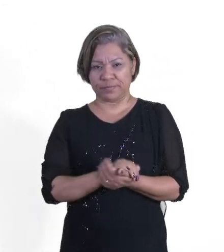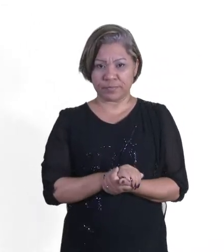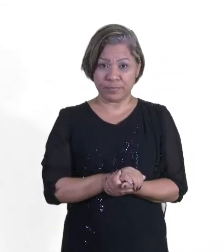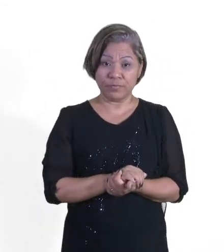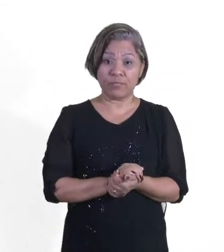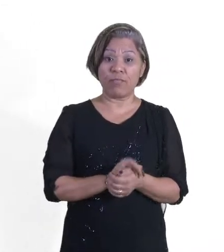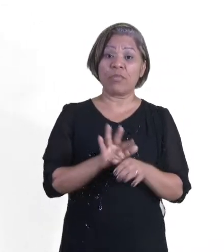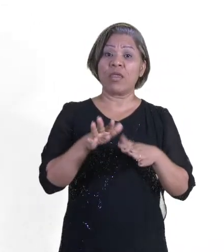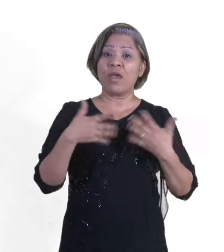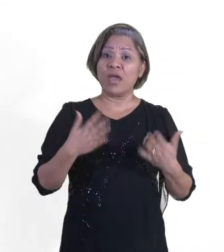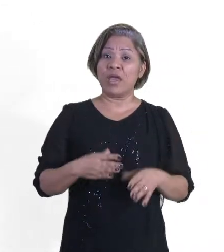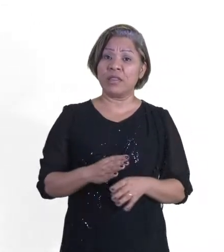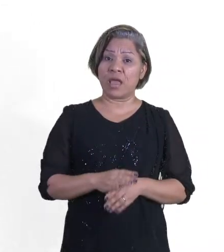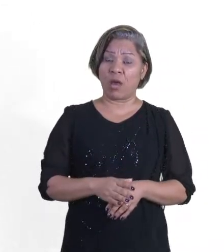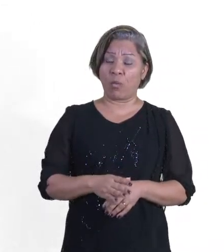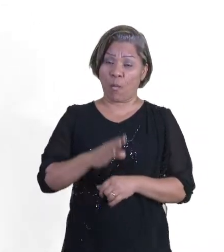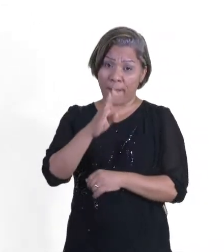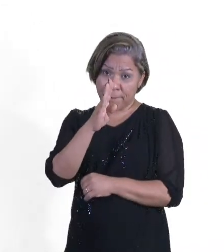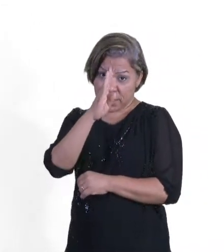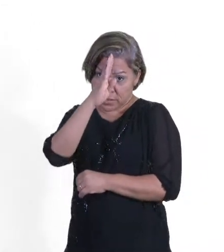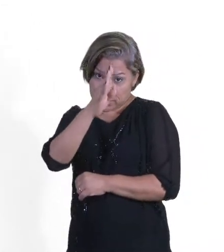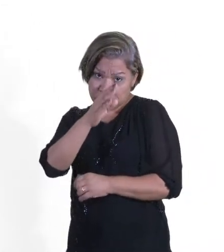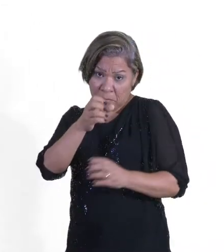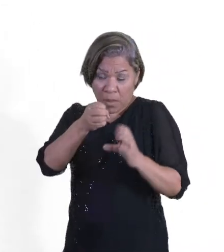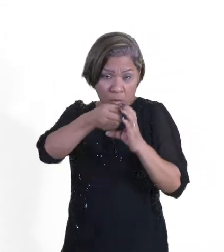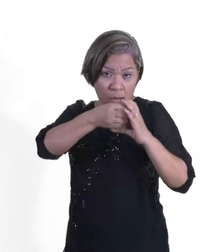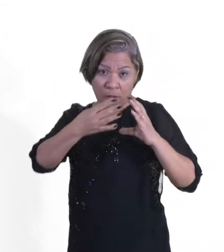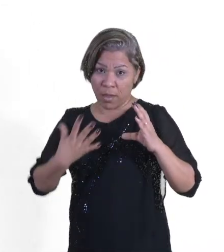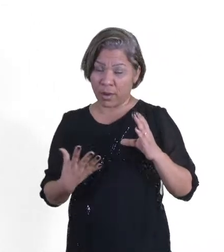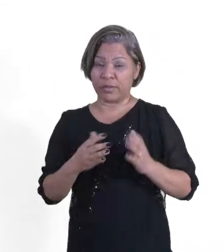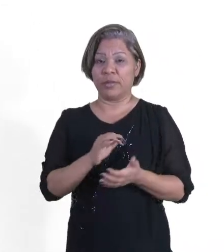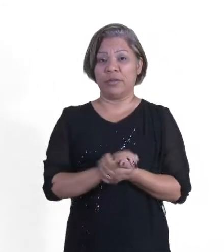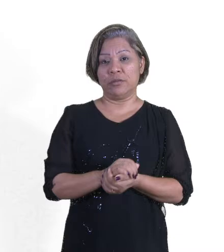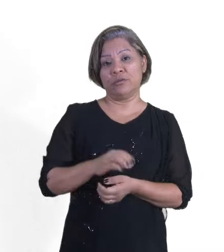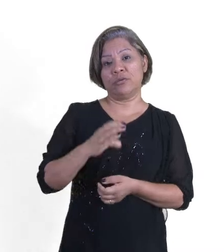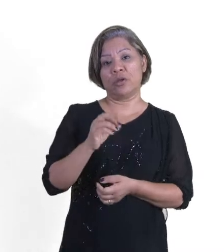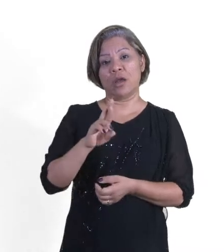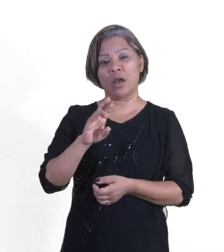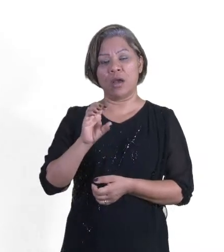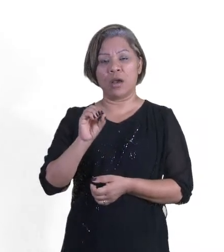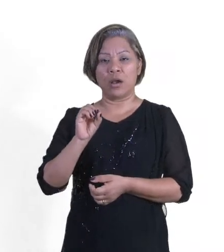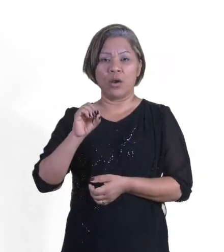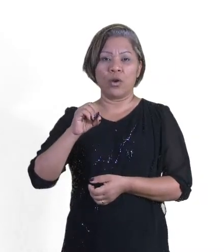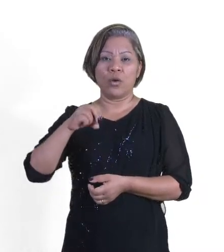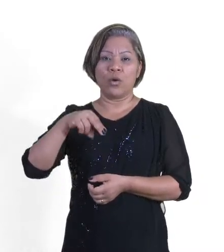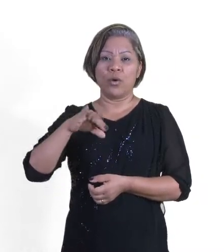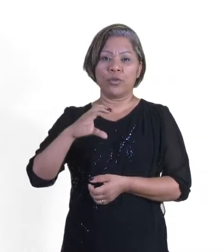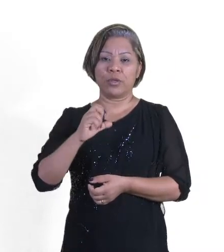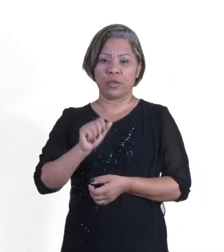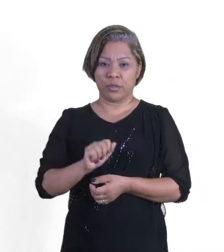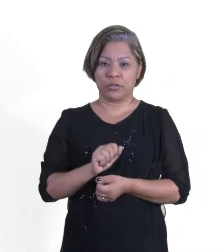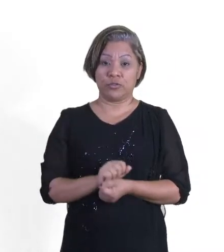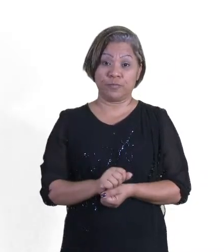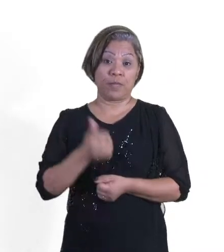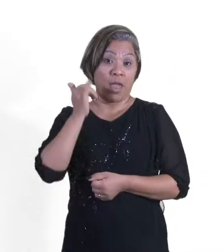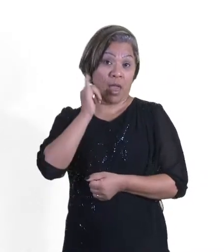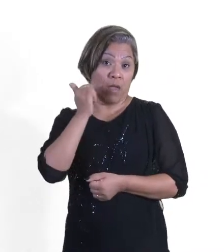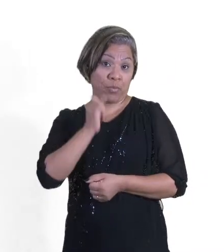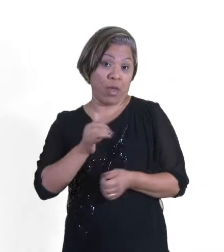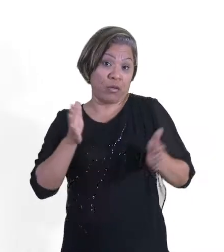principais características das crônicas. É uma narrativa curta, usa uma